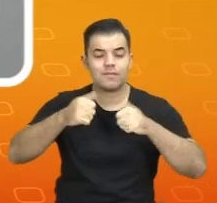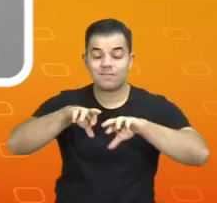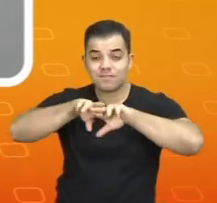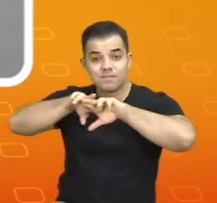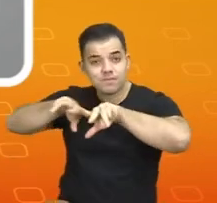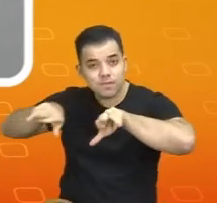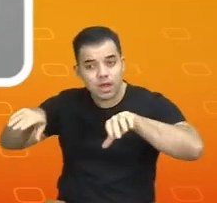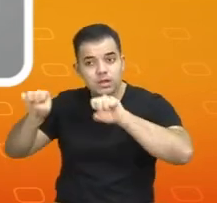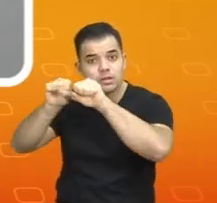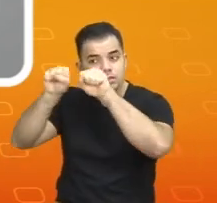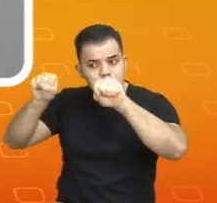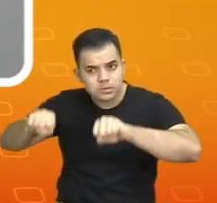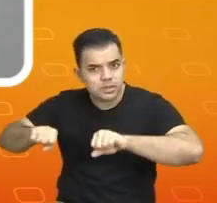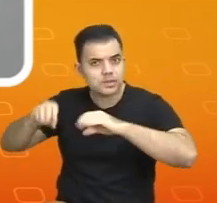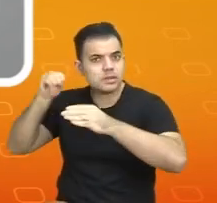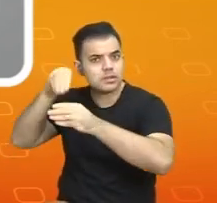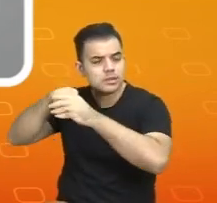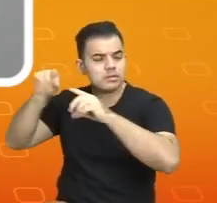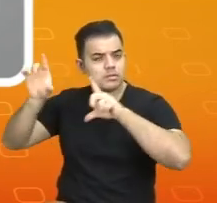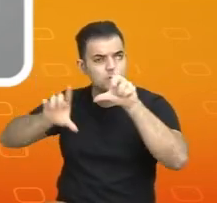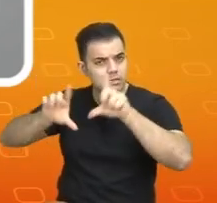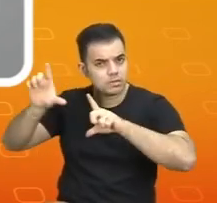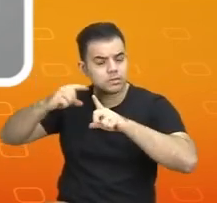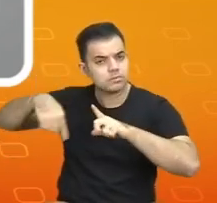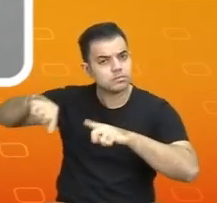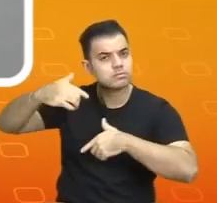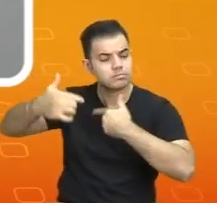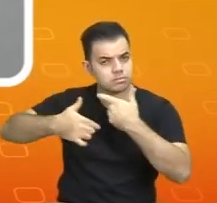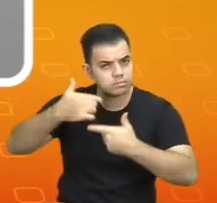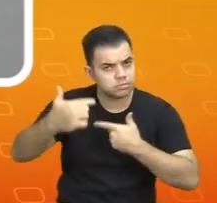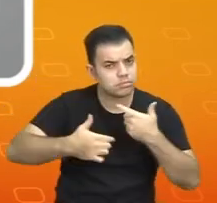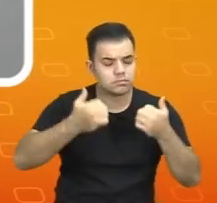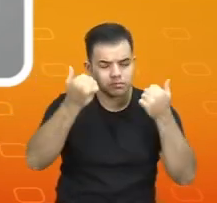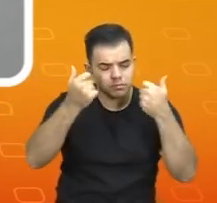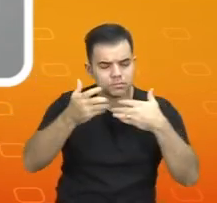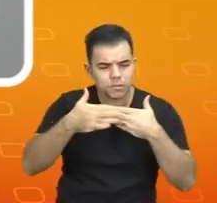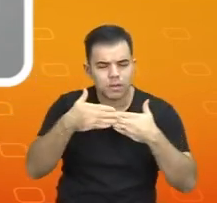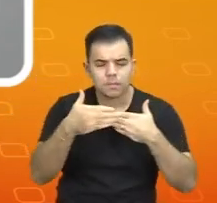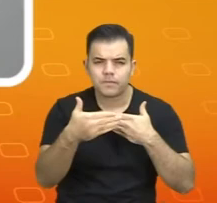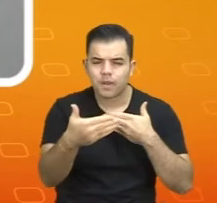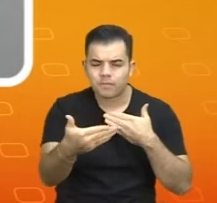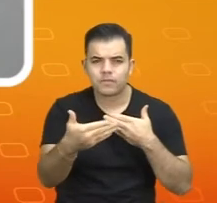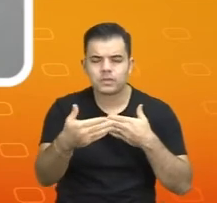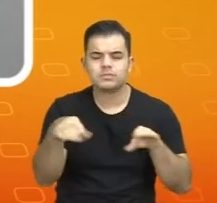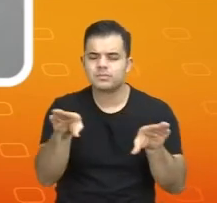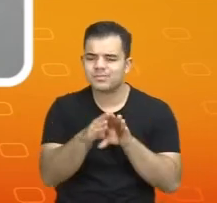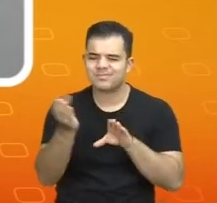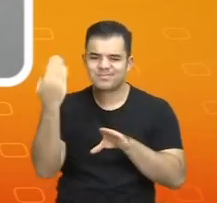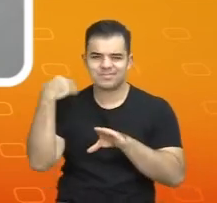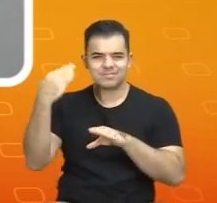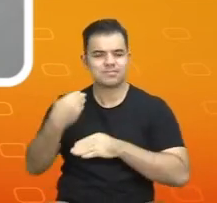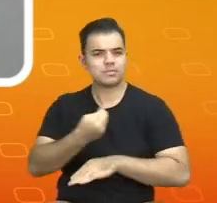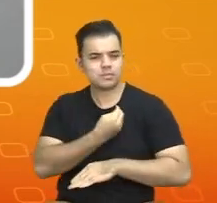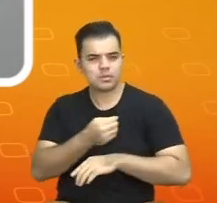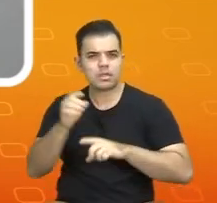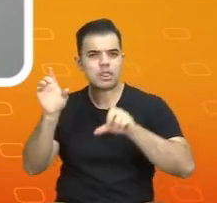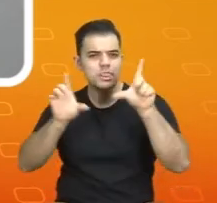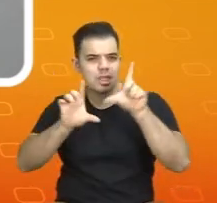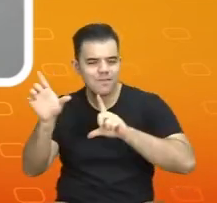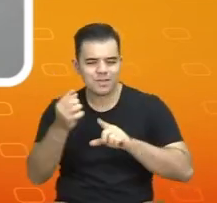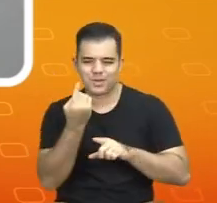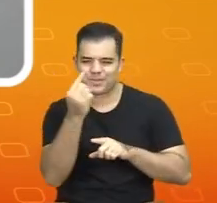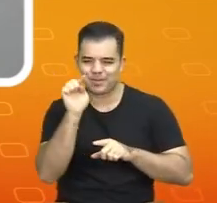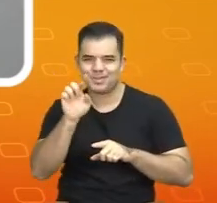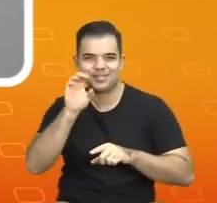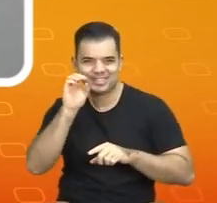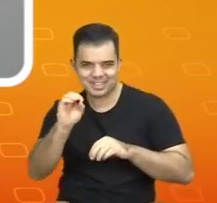de sistemas de TV que a gente está tratando ou que a gente viveu seria a TV 1.0, né, que